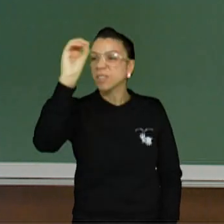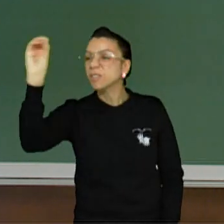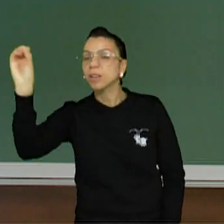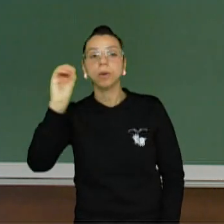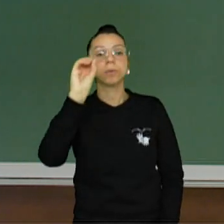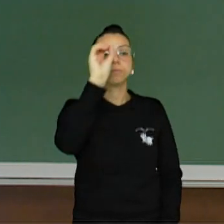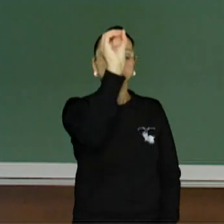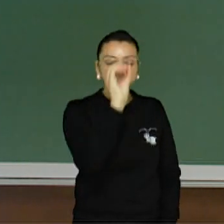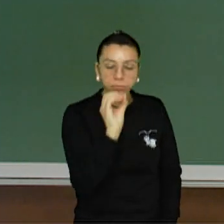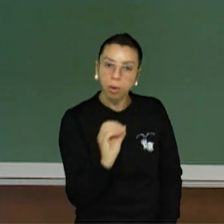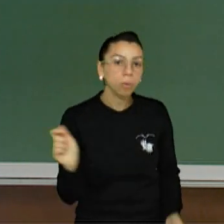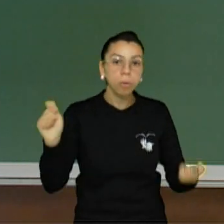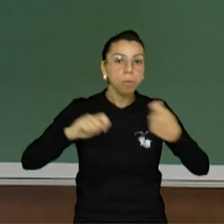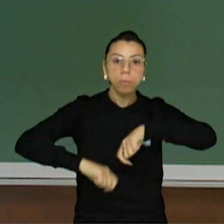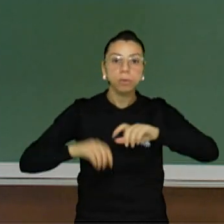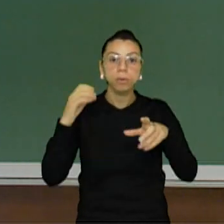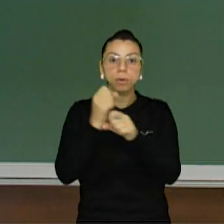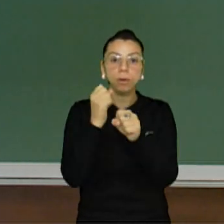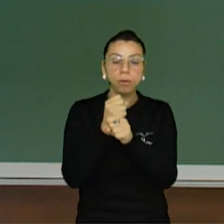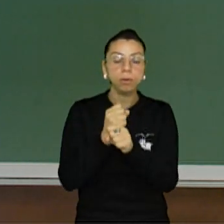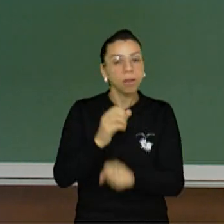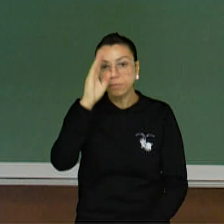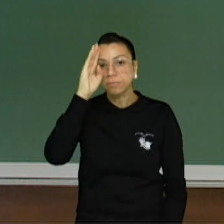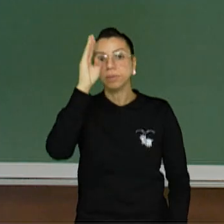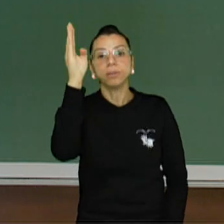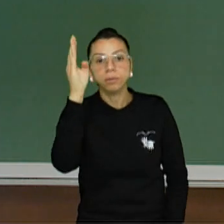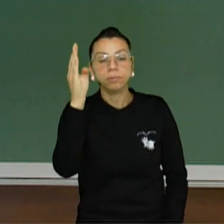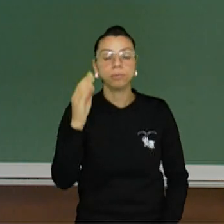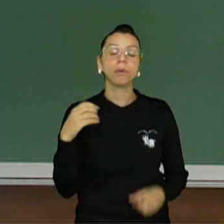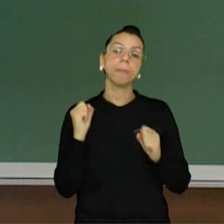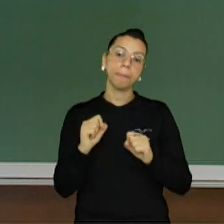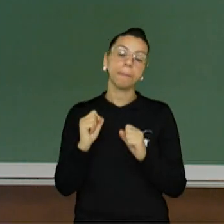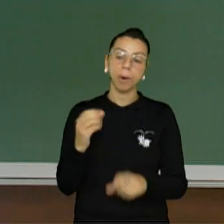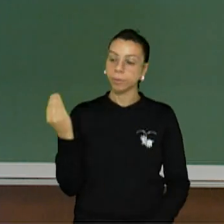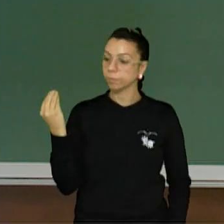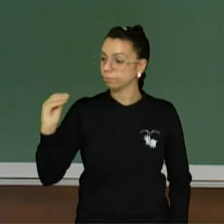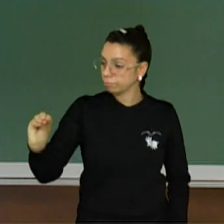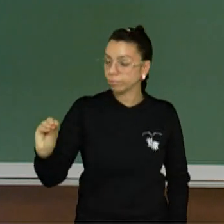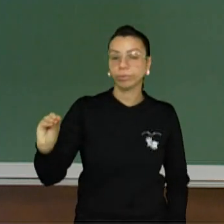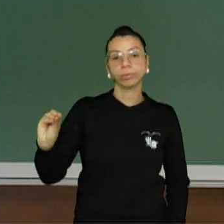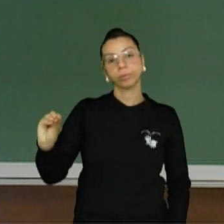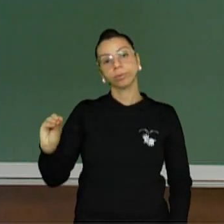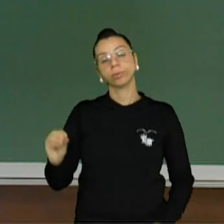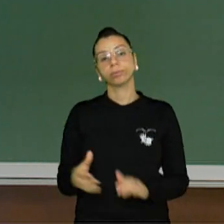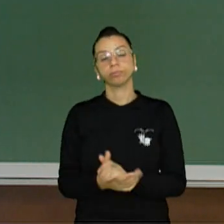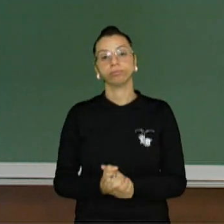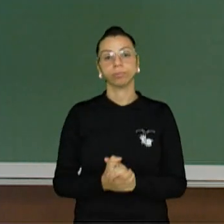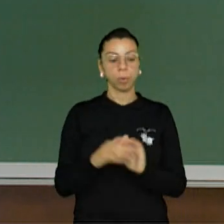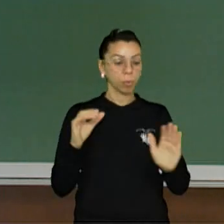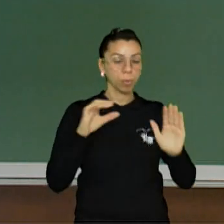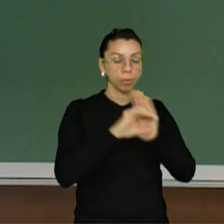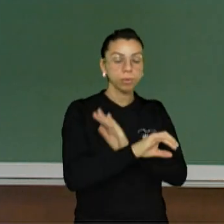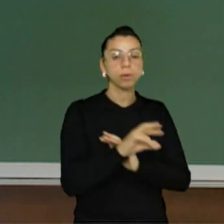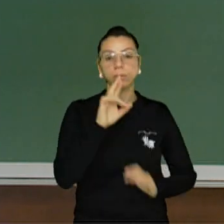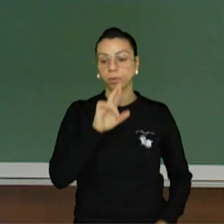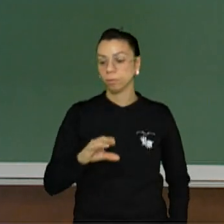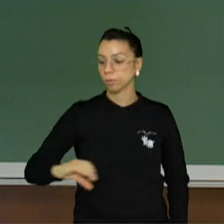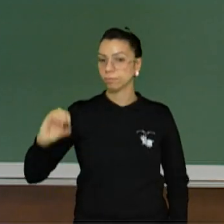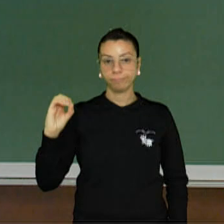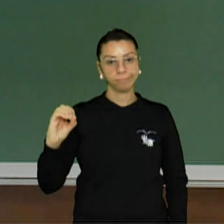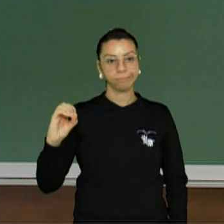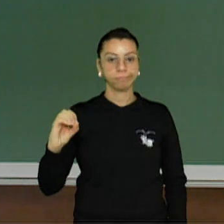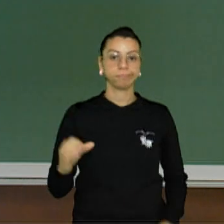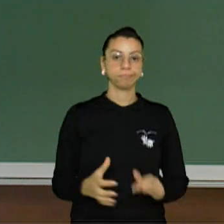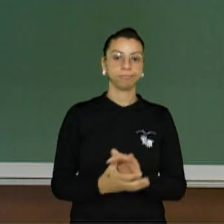o cálculo determinante, gente. Isso já é direto. Eu já posso colocar, de acordo com a propriedade, que o resultado dá zero.